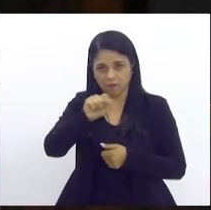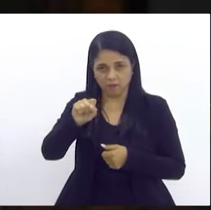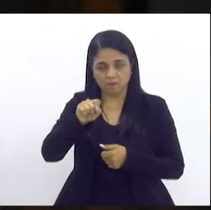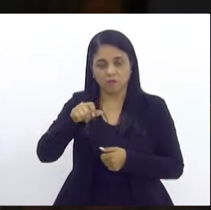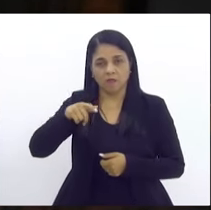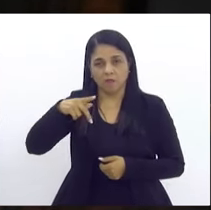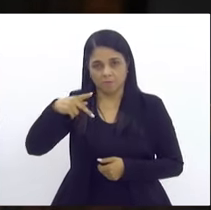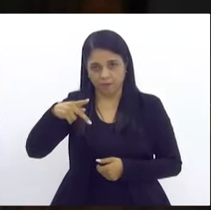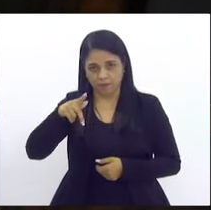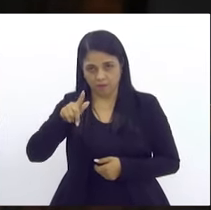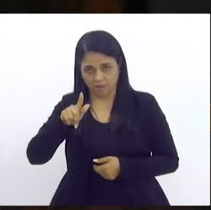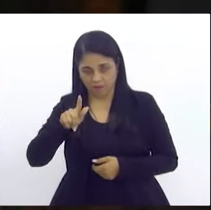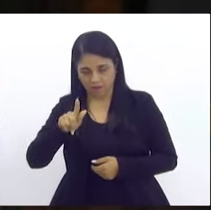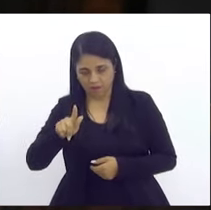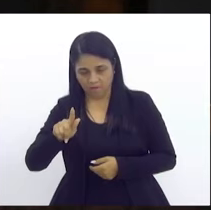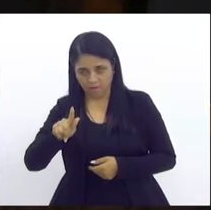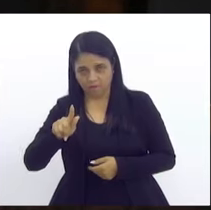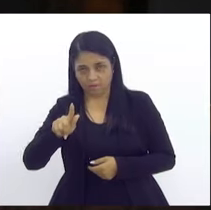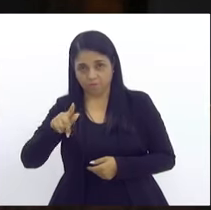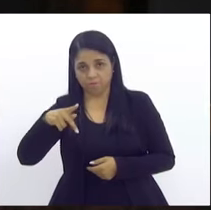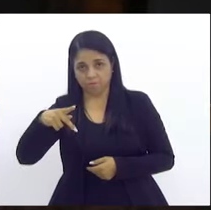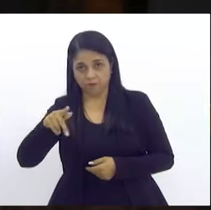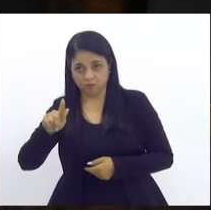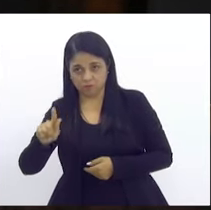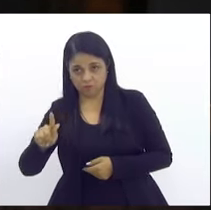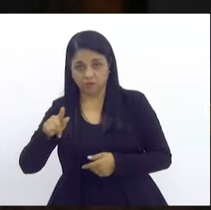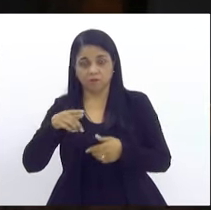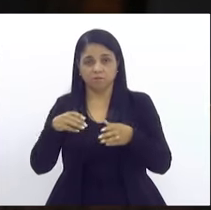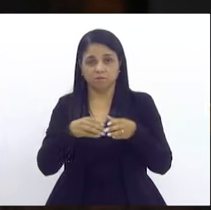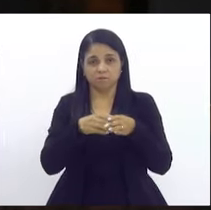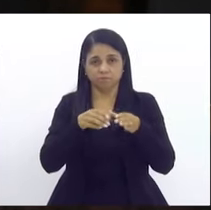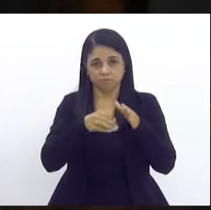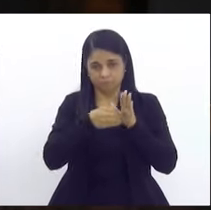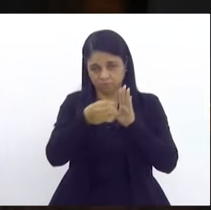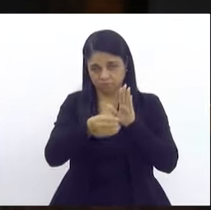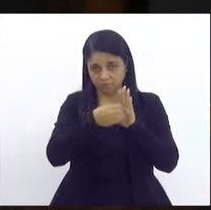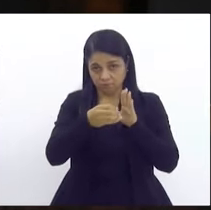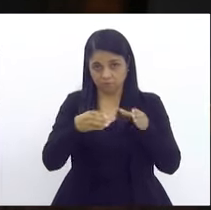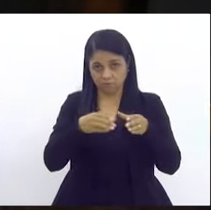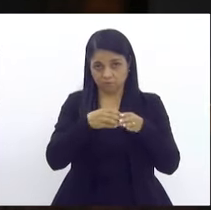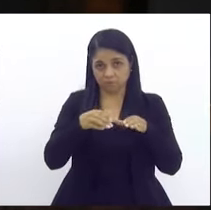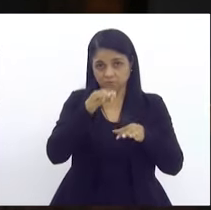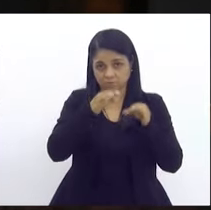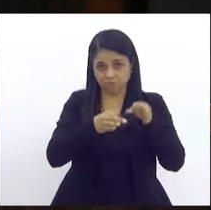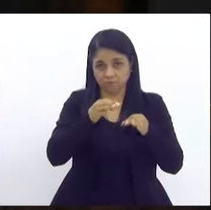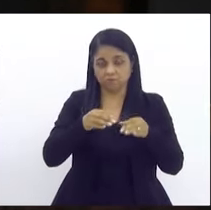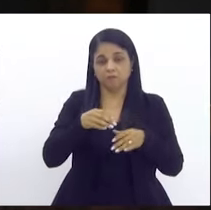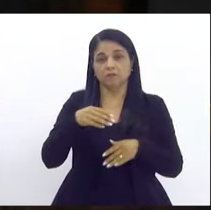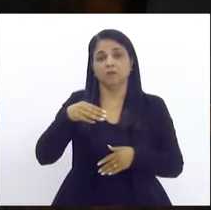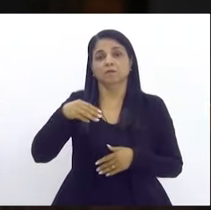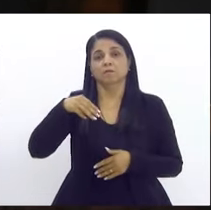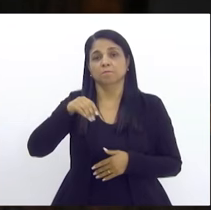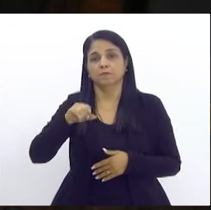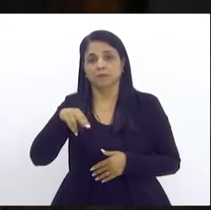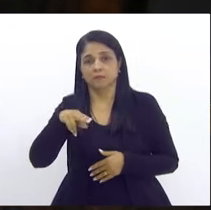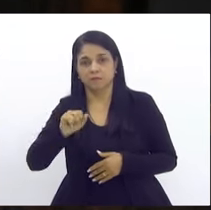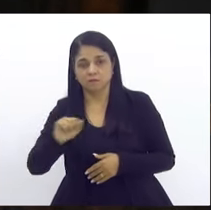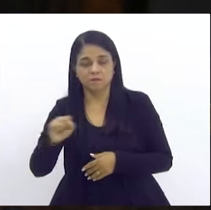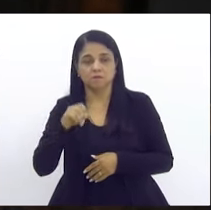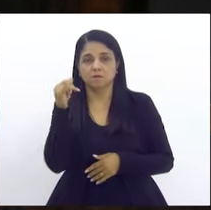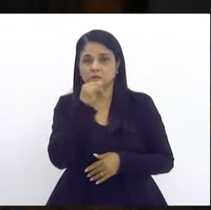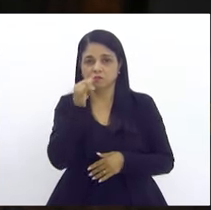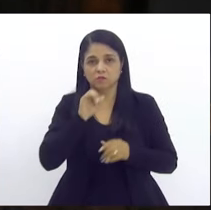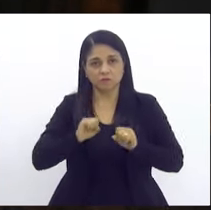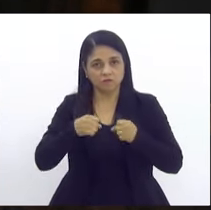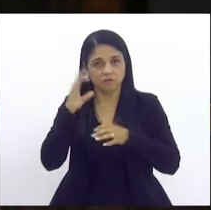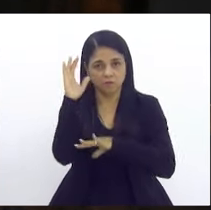TFPG, do Estado do Rio de Janeiro. Pendente de pareceres da Comissão, Constituição de Justiça, Minas e Energia, Defesa do Meio Ambiente,